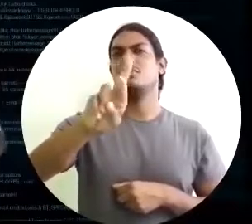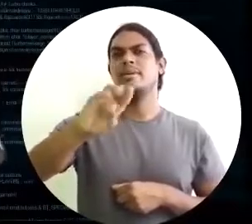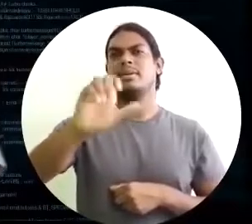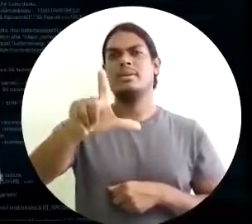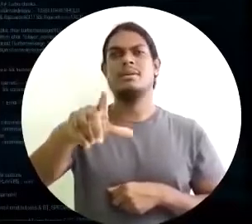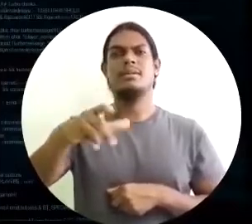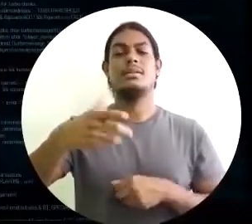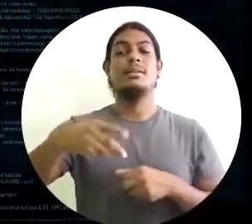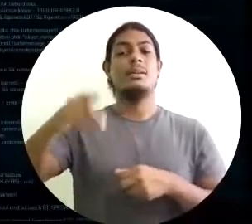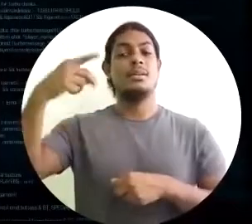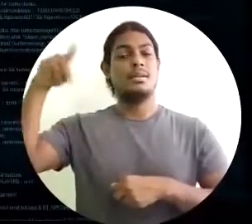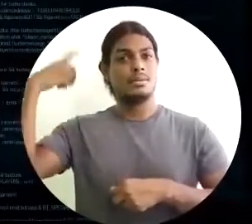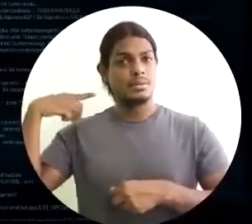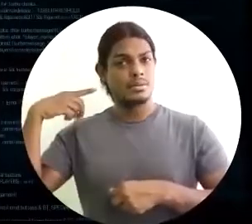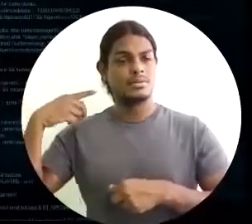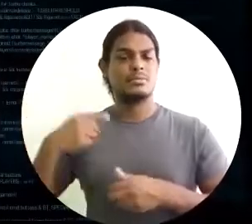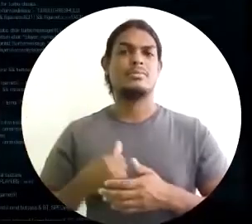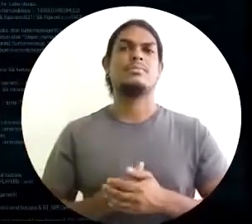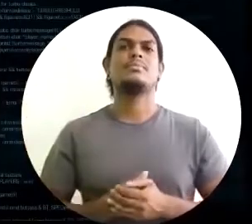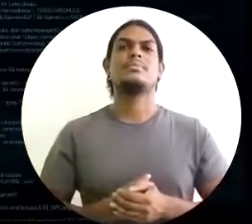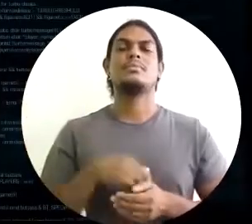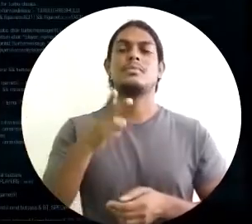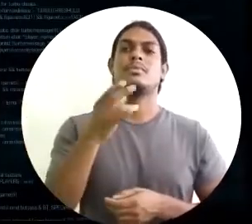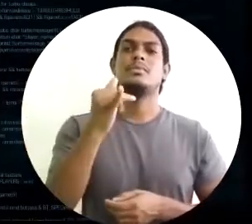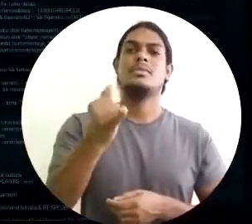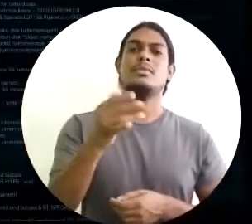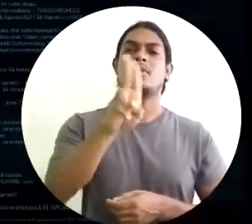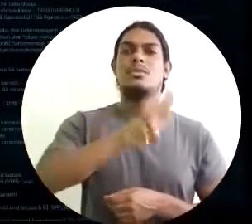você acessa o menu